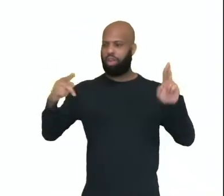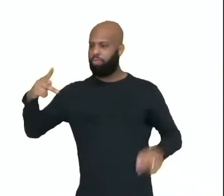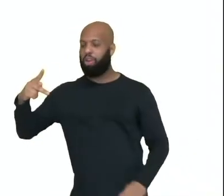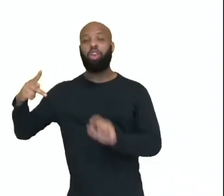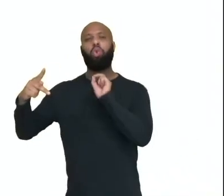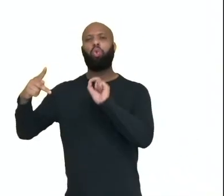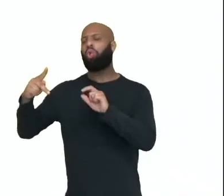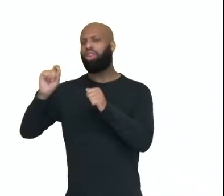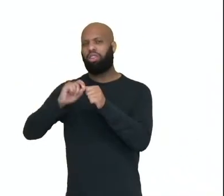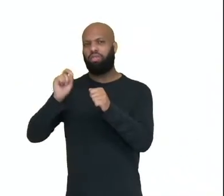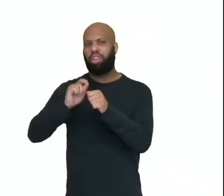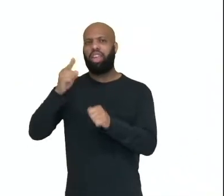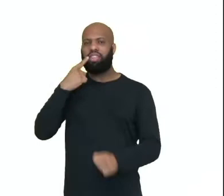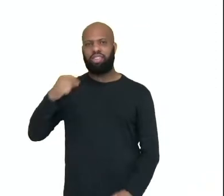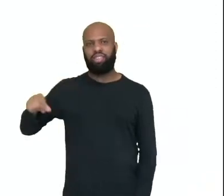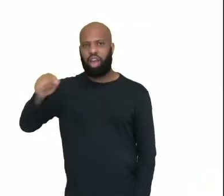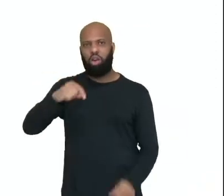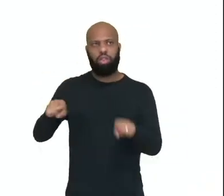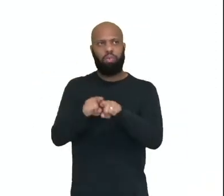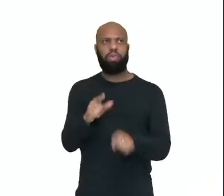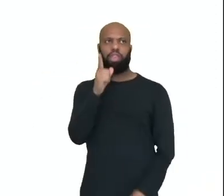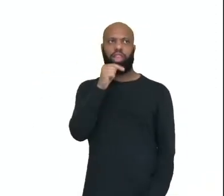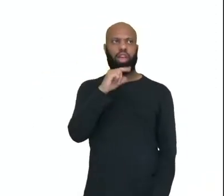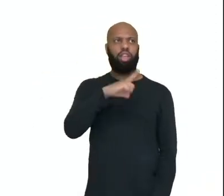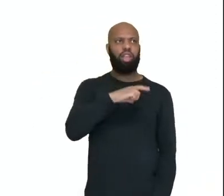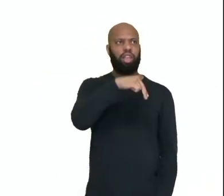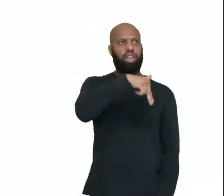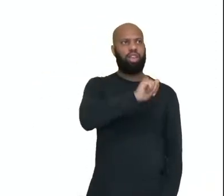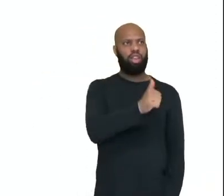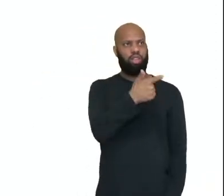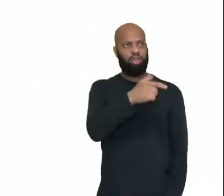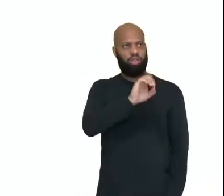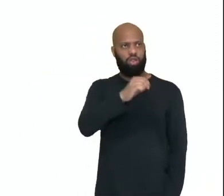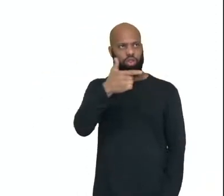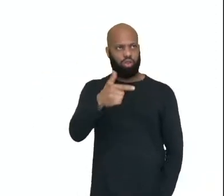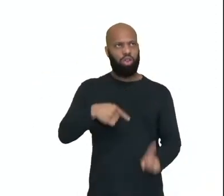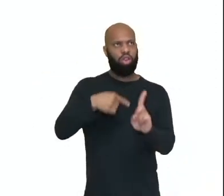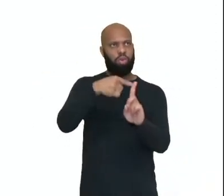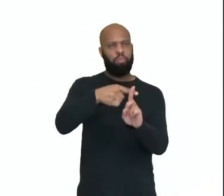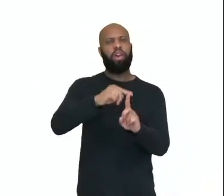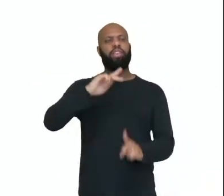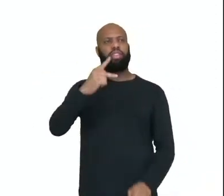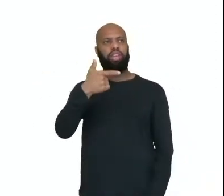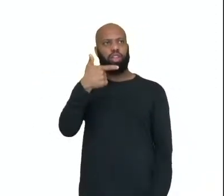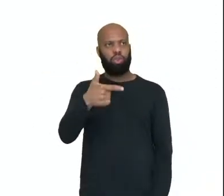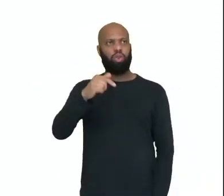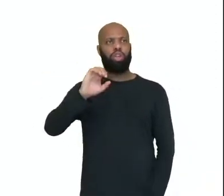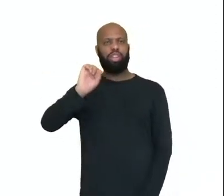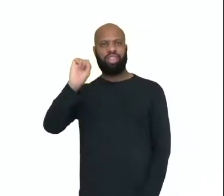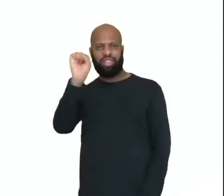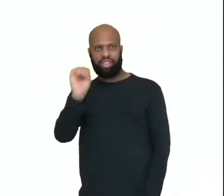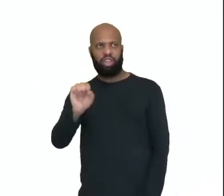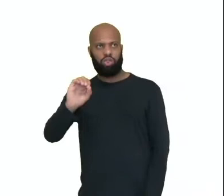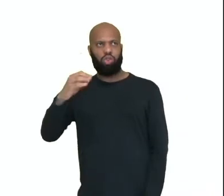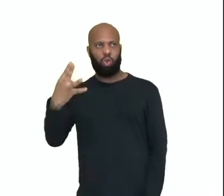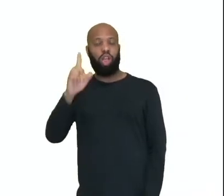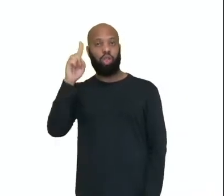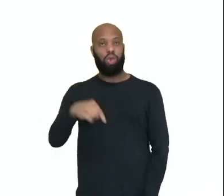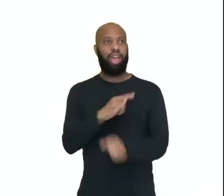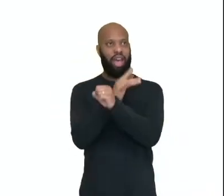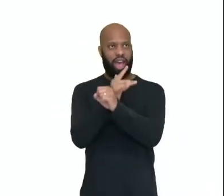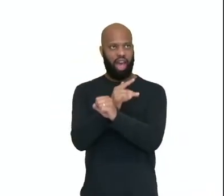aqui a gente tem o N2O2, que é o peróxido de sódio, mais o nosso ácido sulfúrico formando um sal,